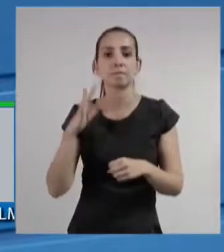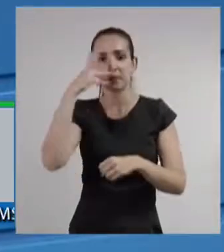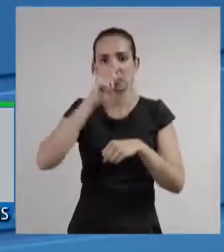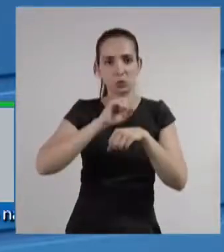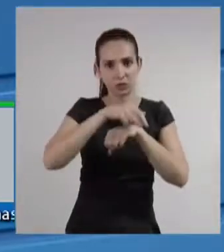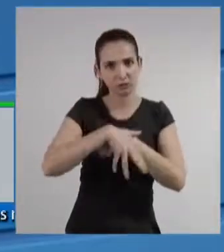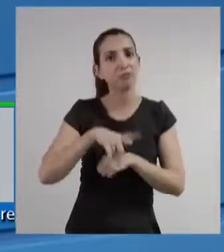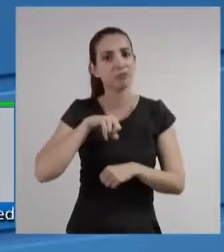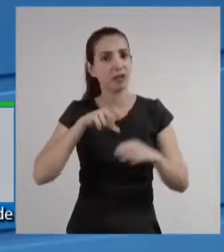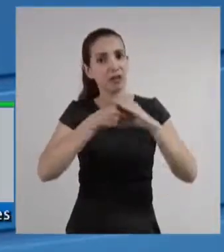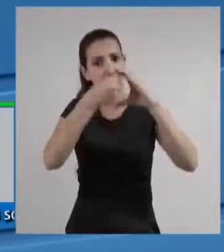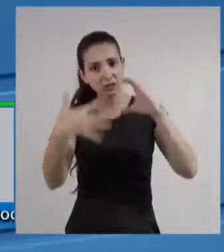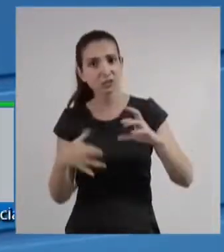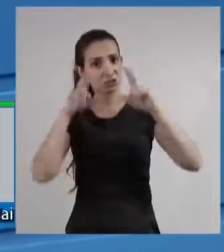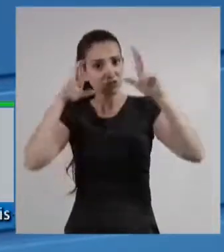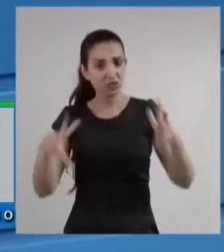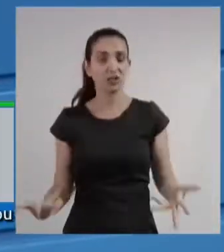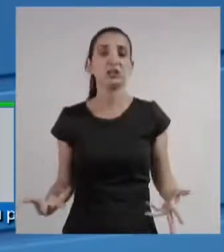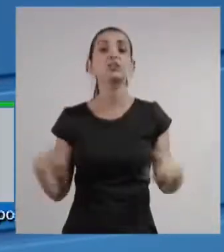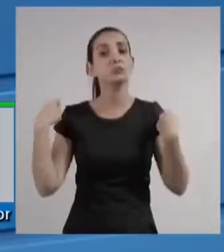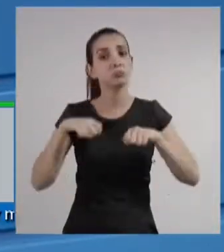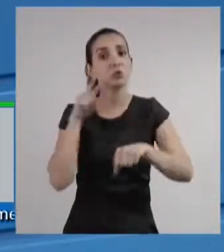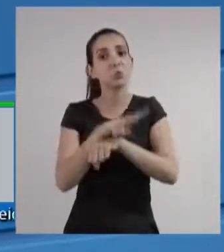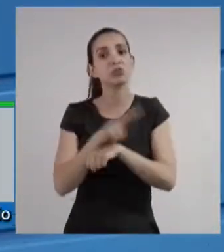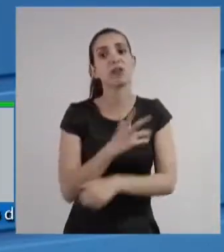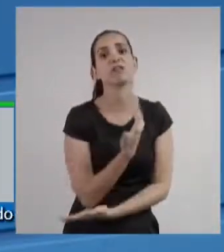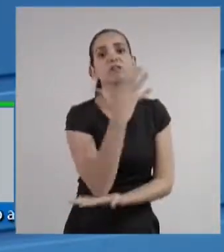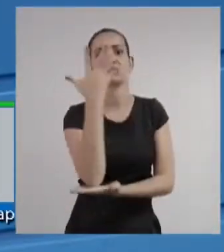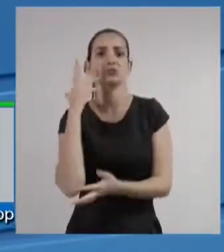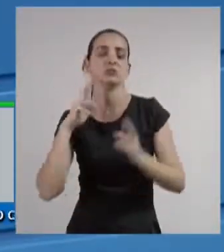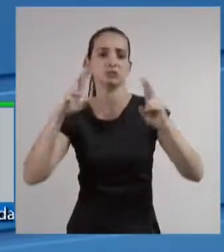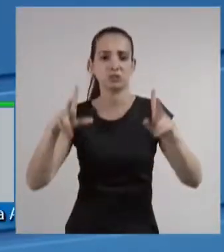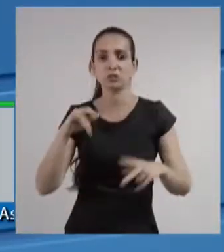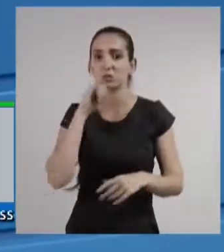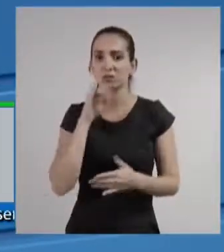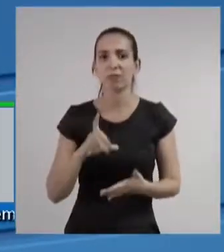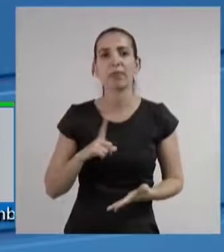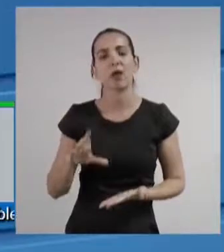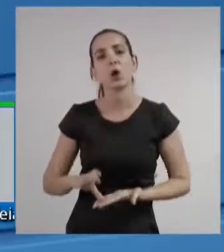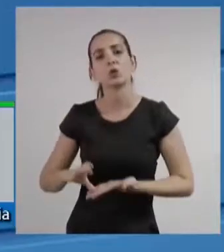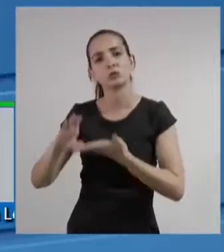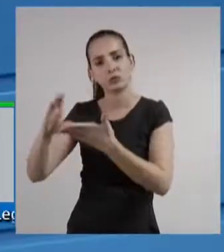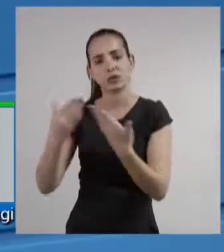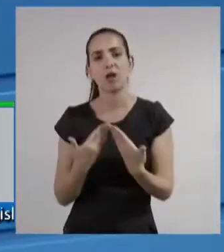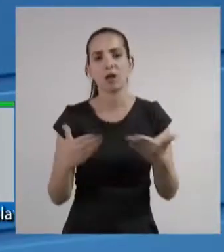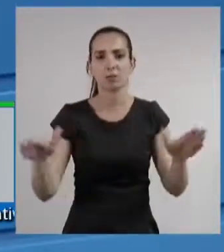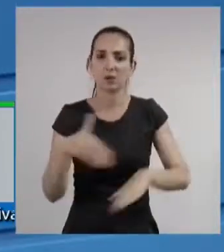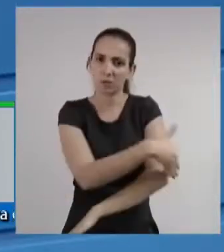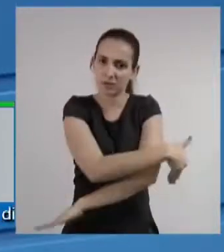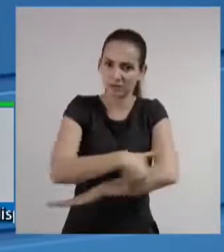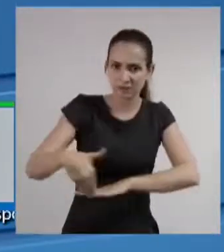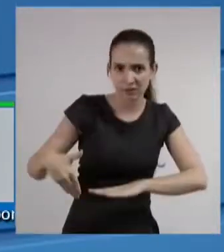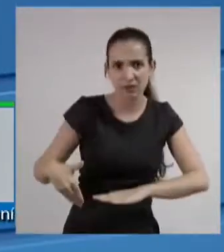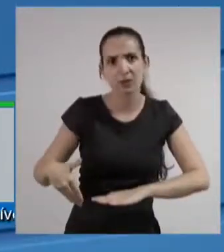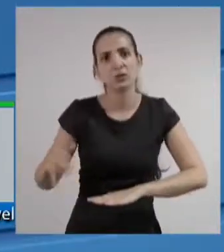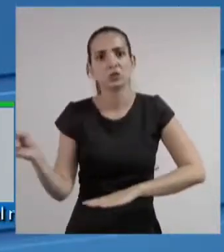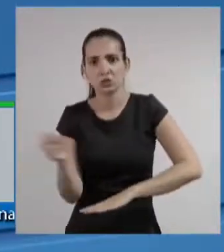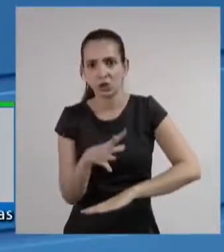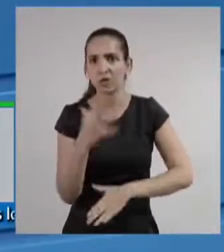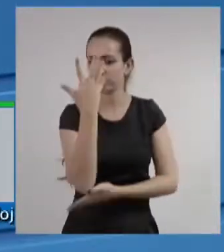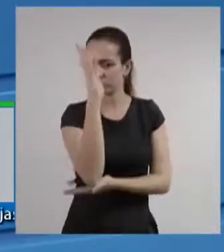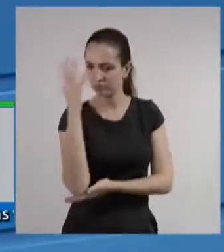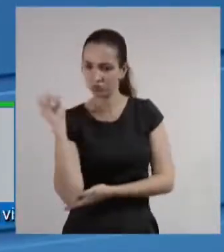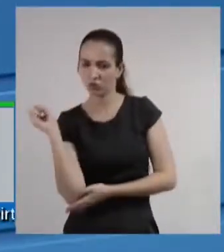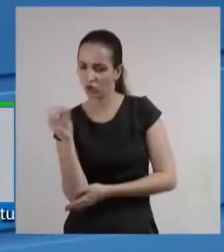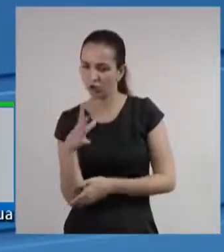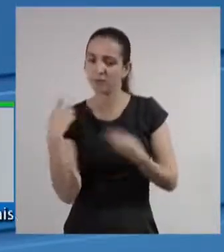você tem aqui, vamos ver, passa num conselho, abriu a estrada, é a AGESUR que está abrindo, tem que seguir as normas. É o